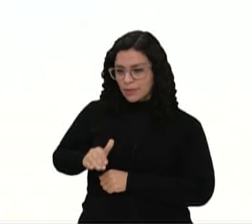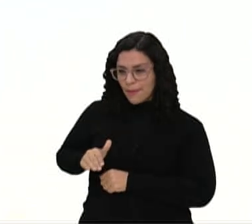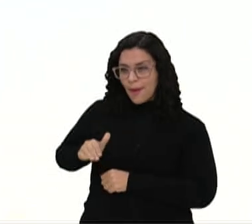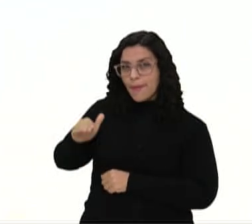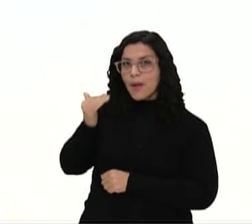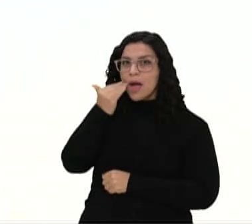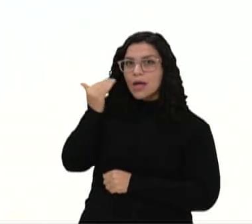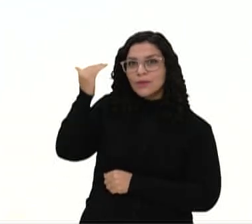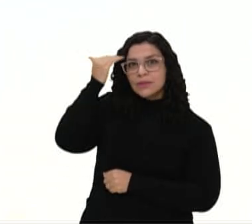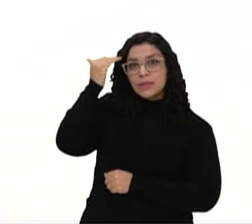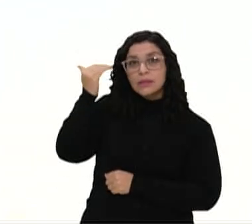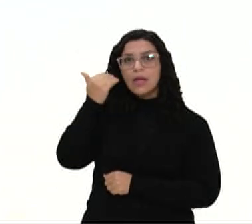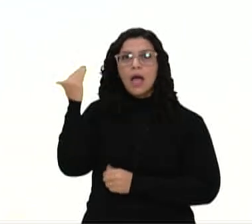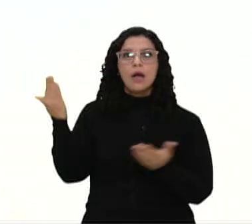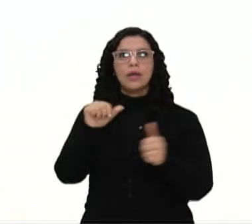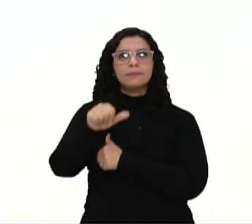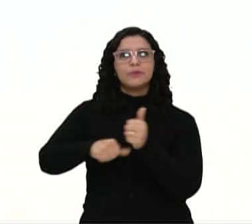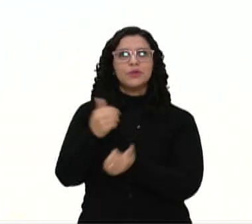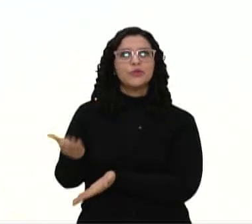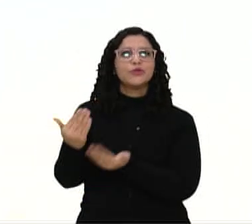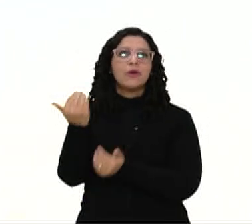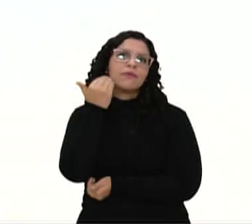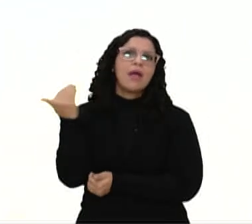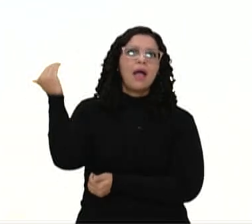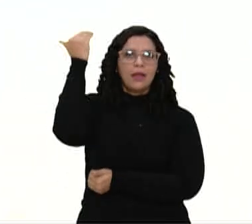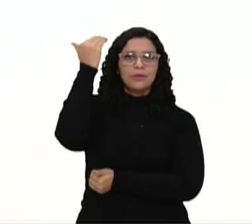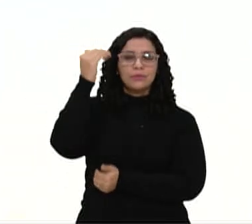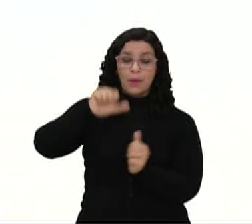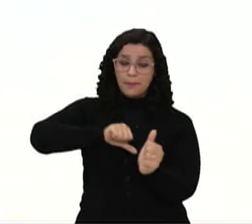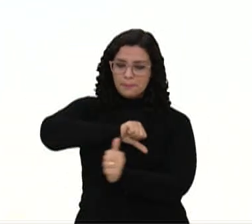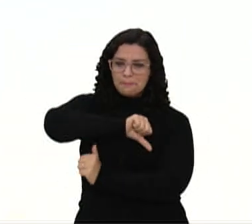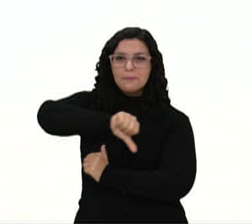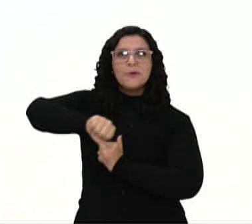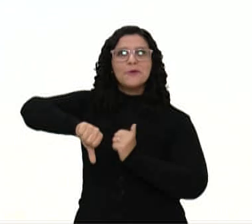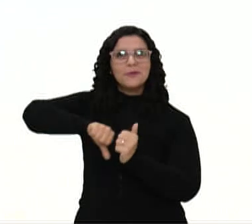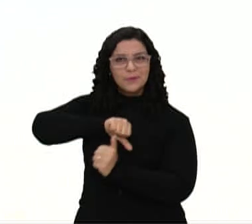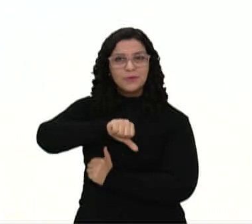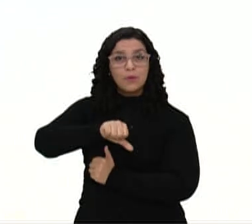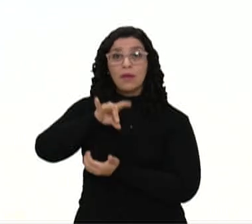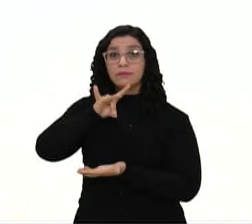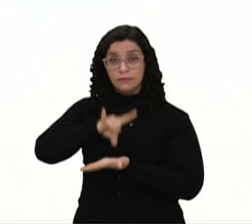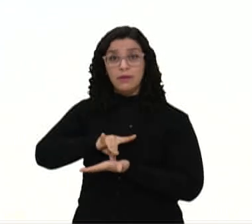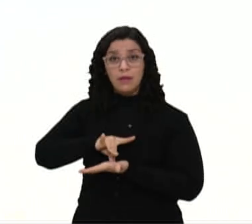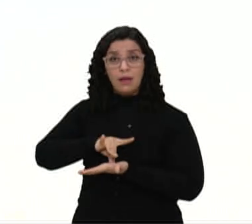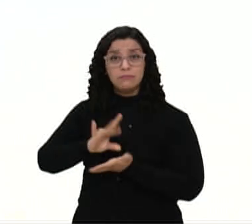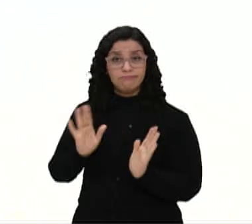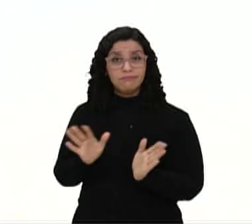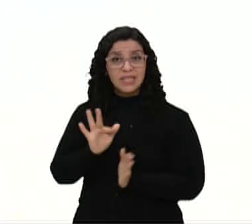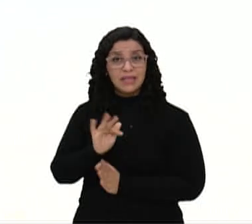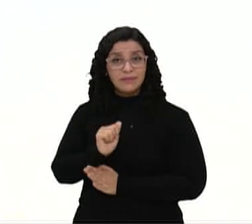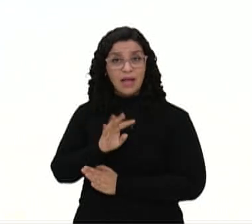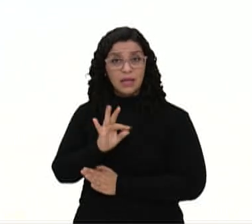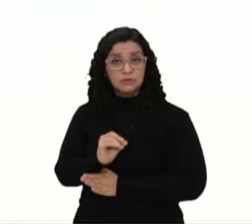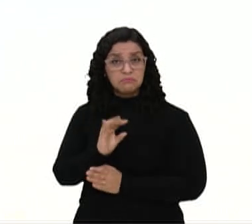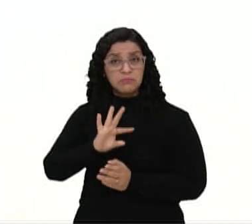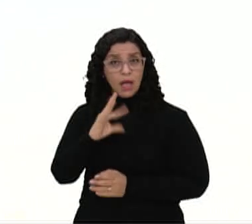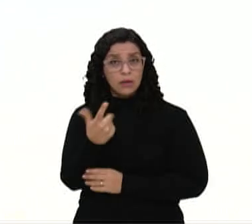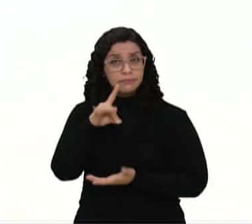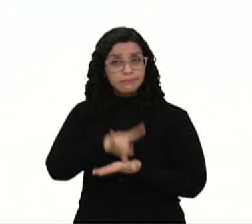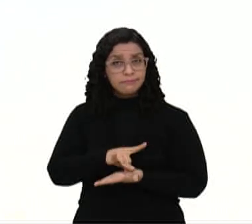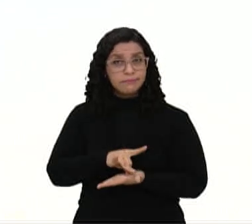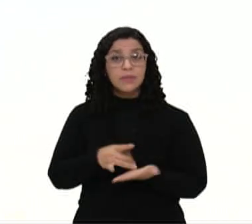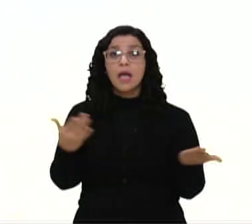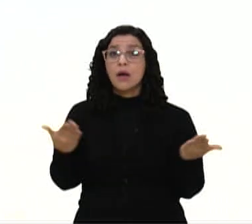a adolescência e da adolescência para a idade adulta. Então, essa transição de fases é um fato. Realmente está